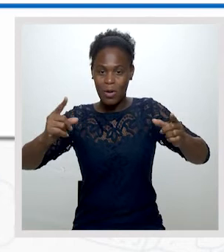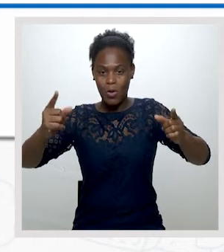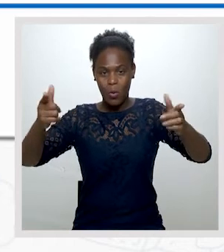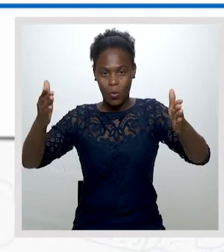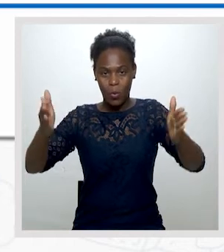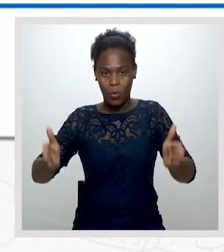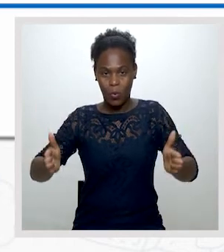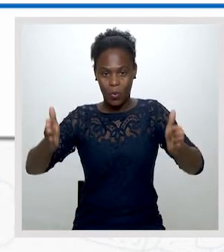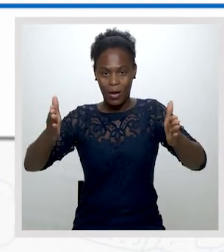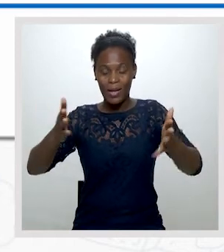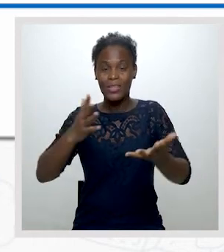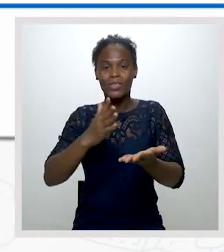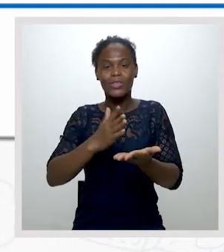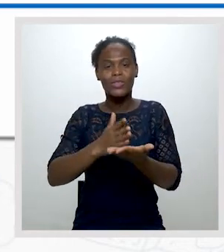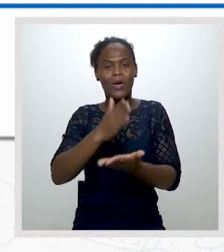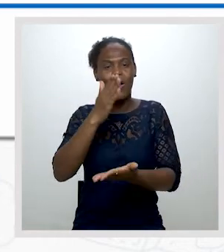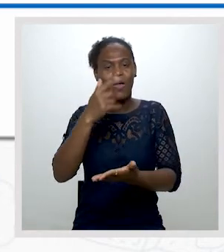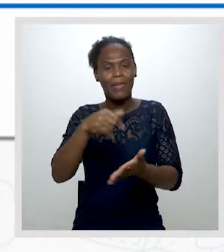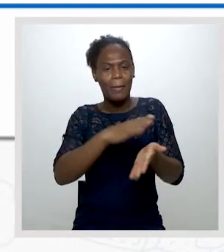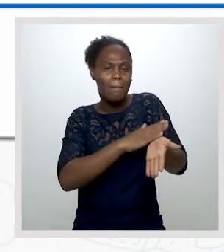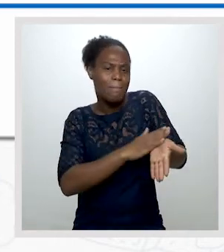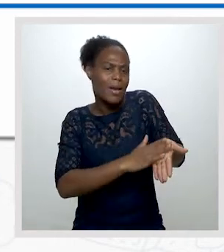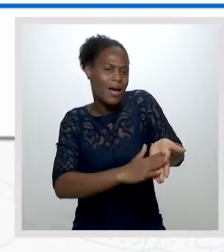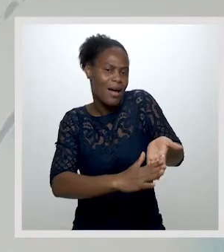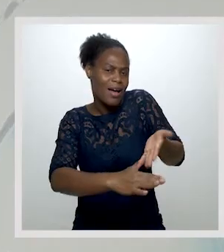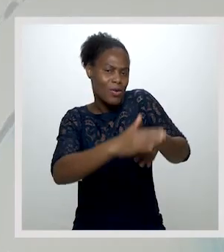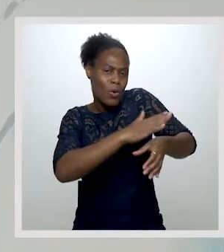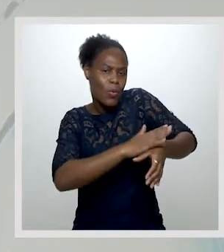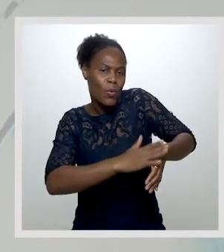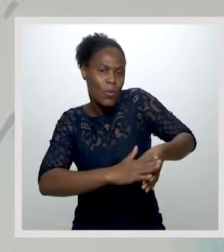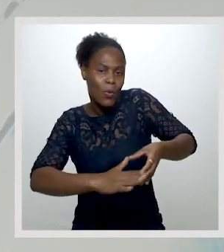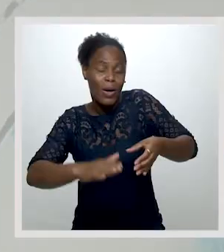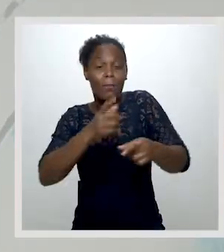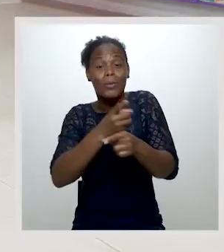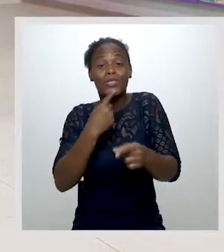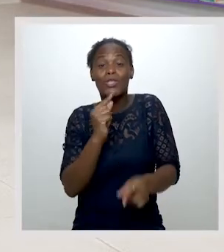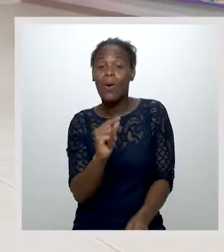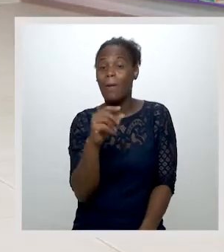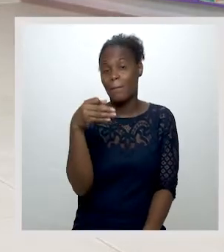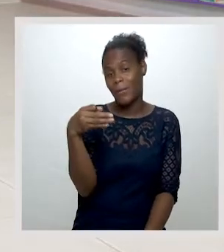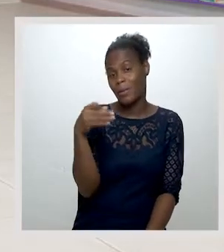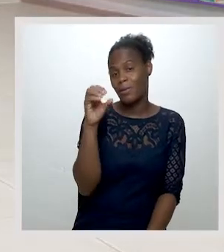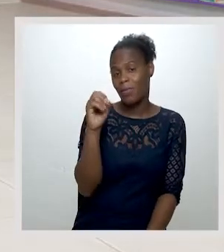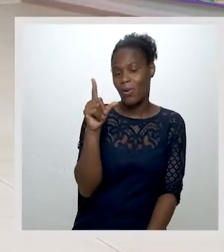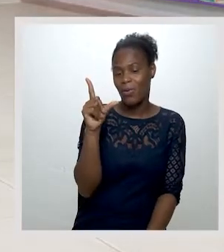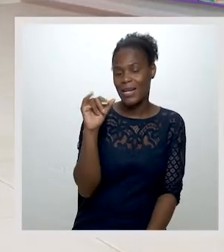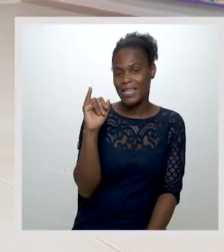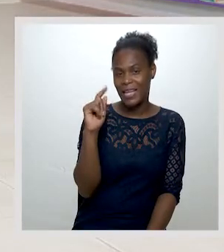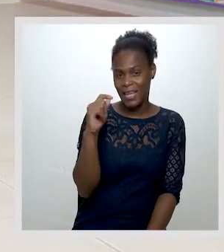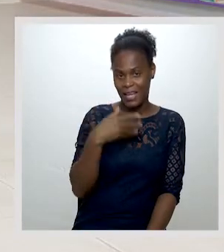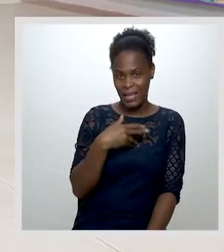apenas superfície plana. É verdade. Vou-vos mostrar o paralelepípedo.